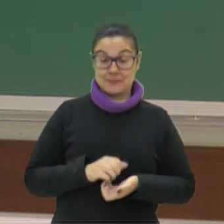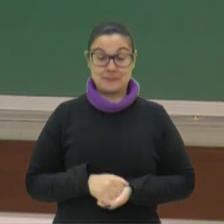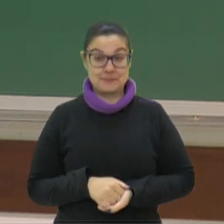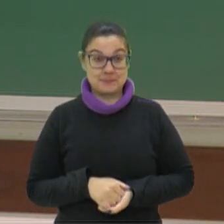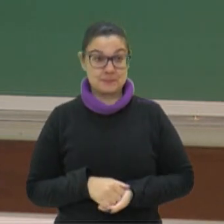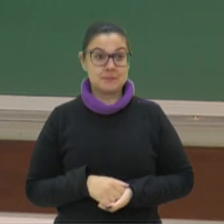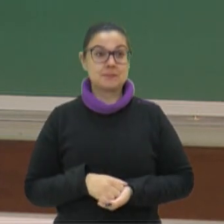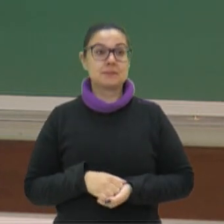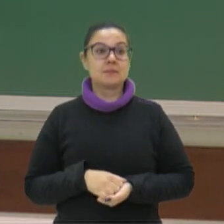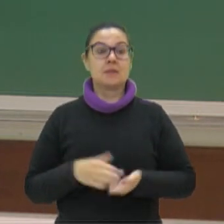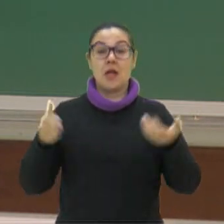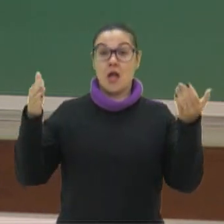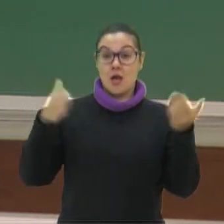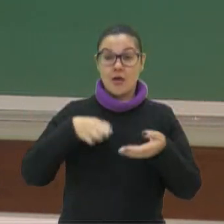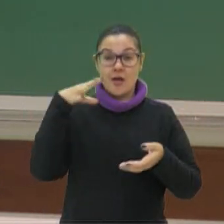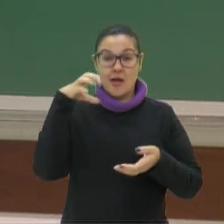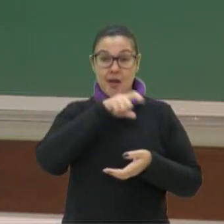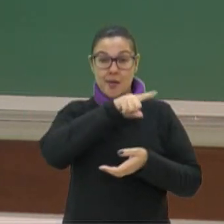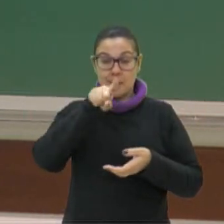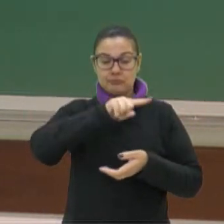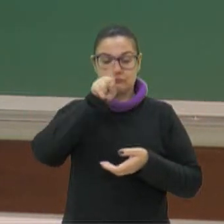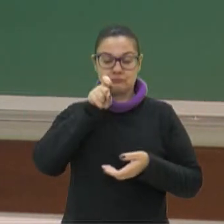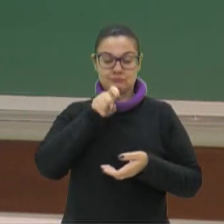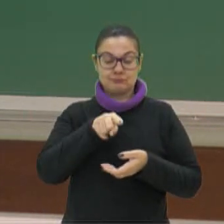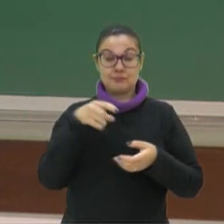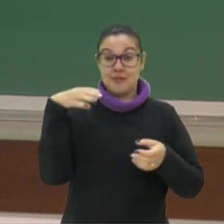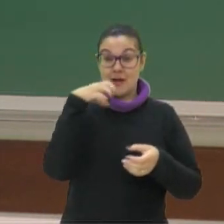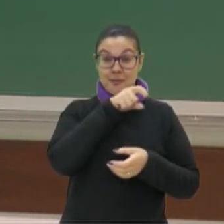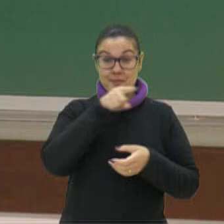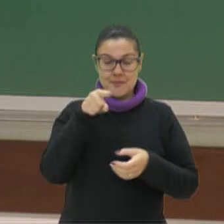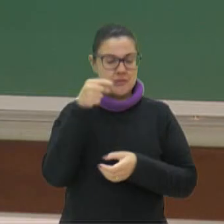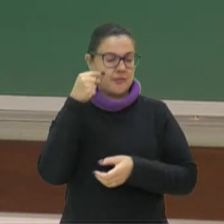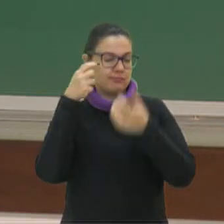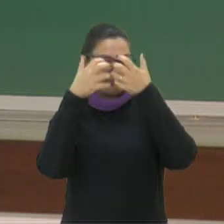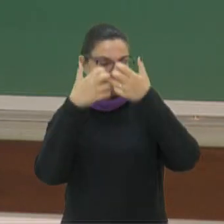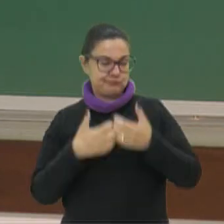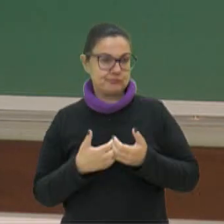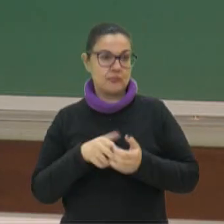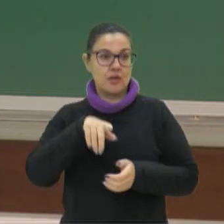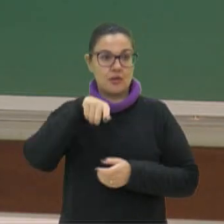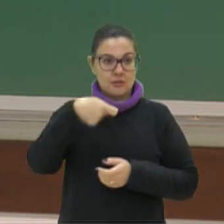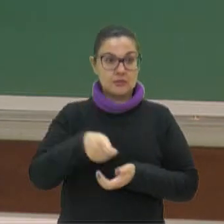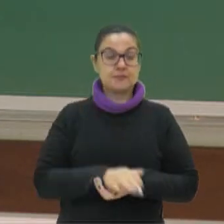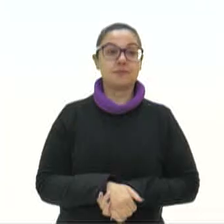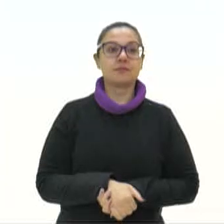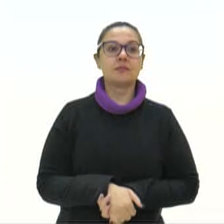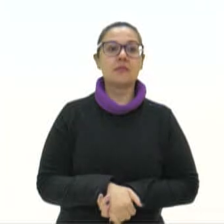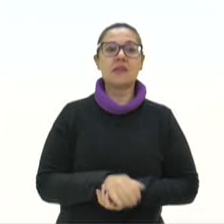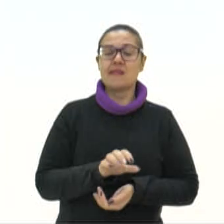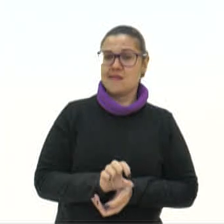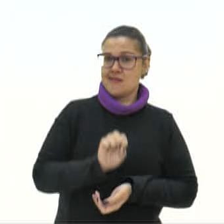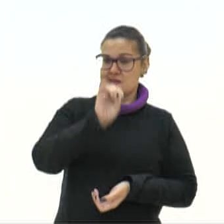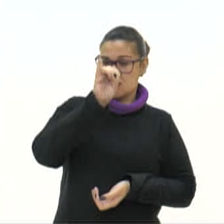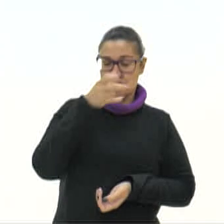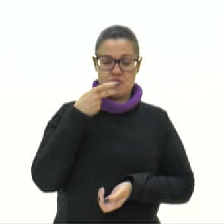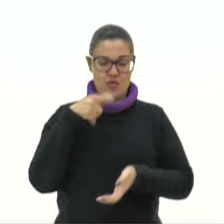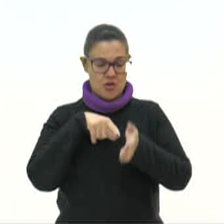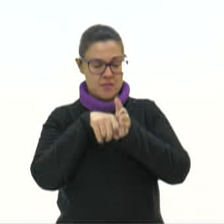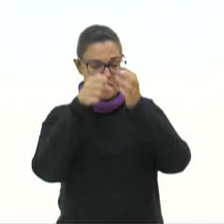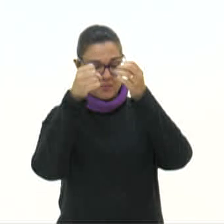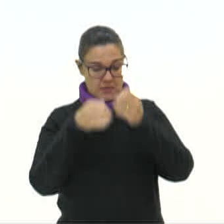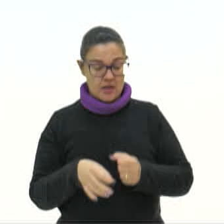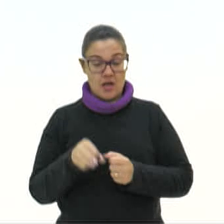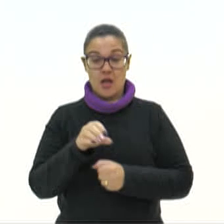bem? Pessoal, olha só, agora tem um quiz para vocês responderem, para vocês pensarem um pouquinho sobre essa questão. Se fôssemos contar a alguém que o